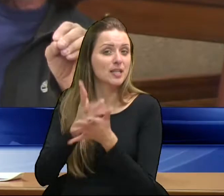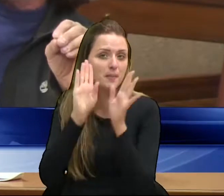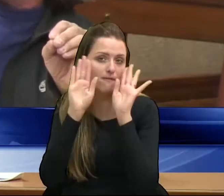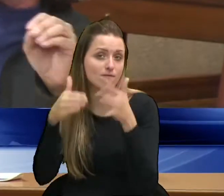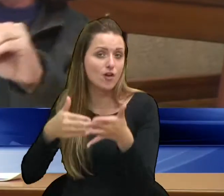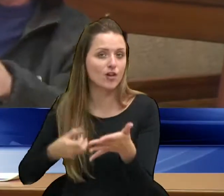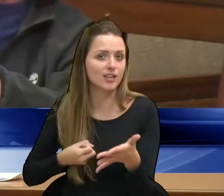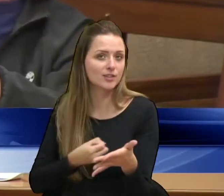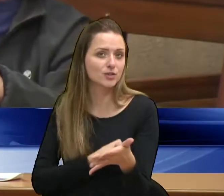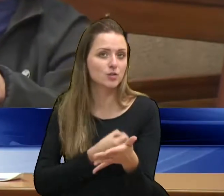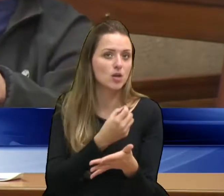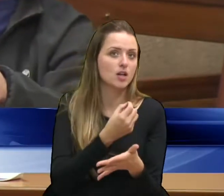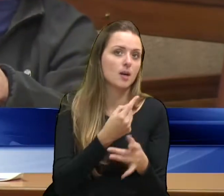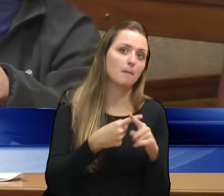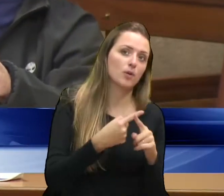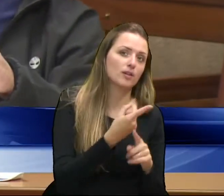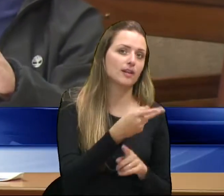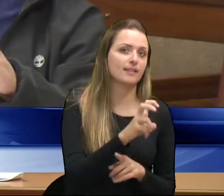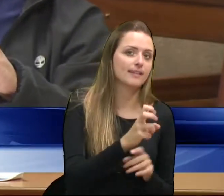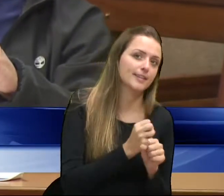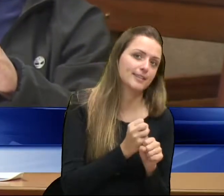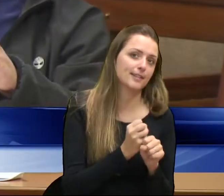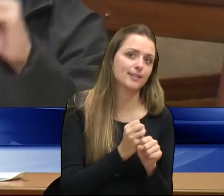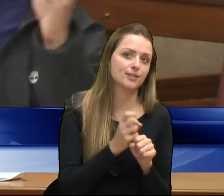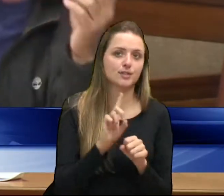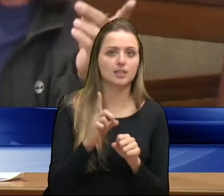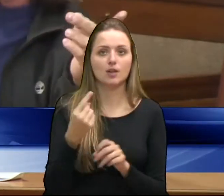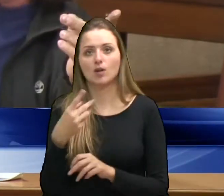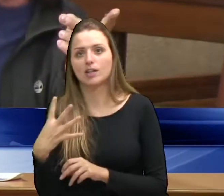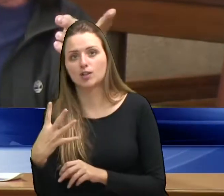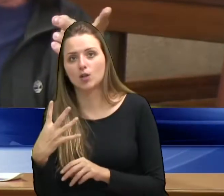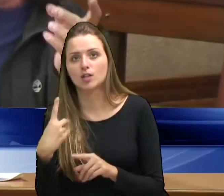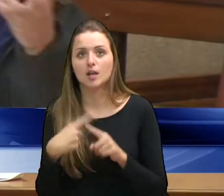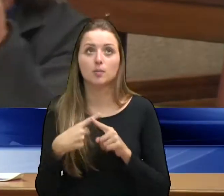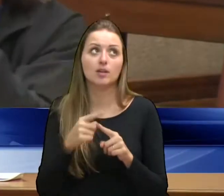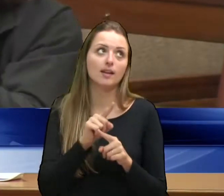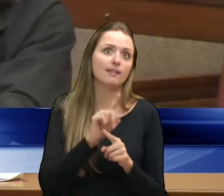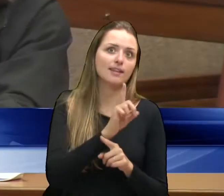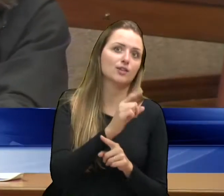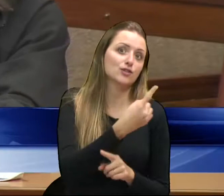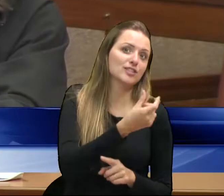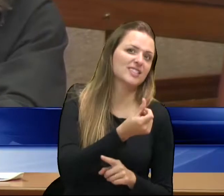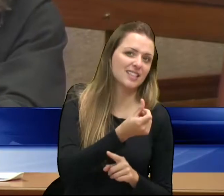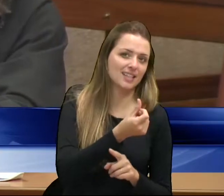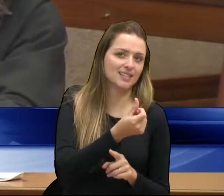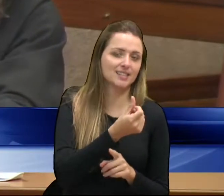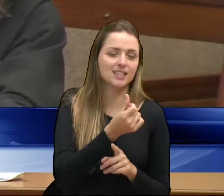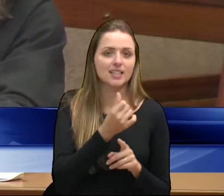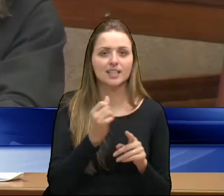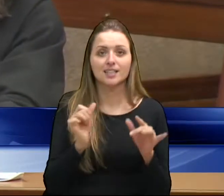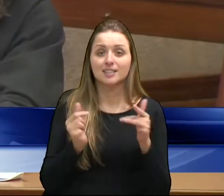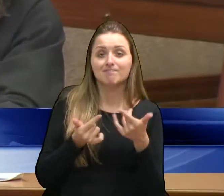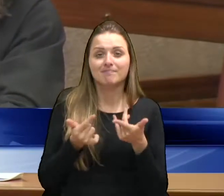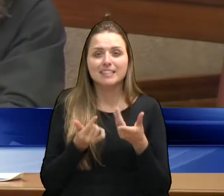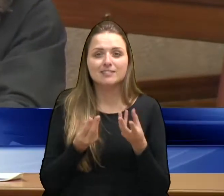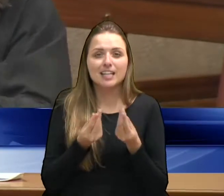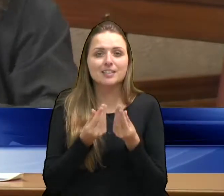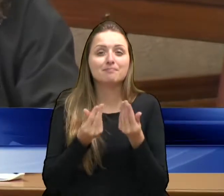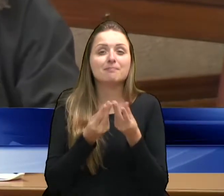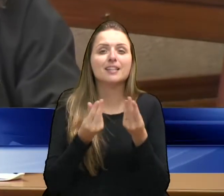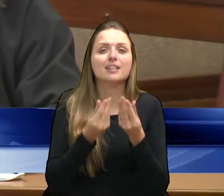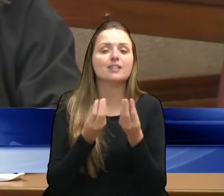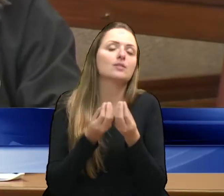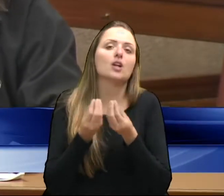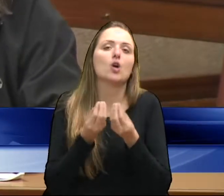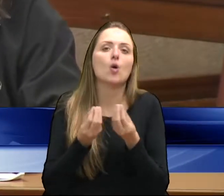é 15 anos e não é 14? O outro diz, por que não é 16? E não tem assim como se